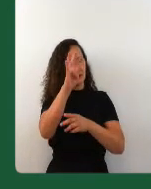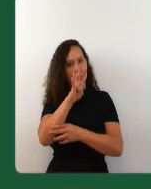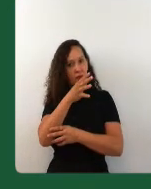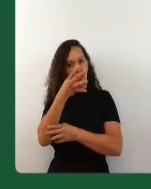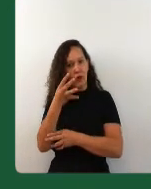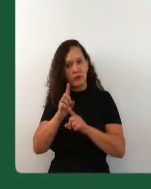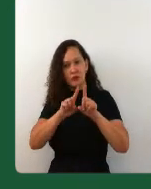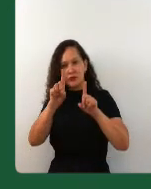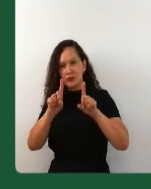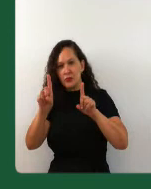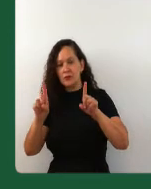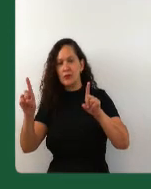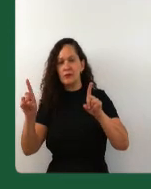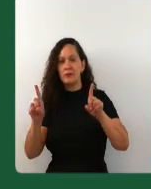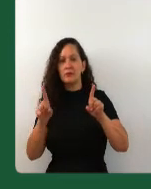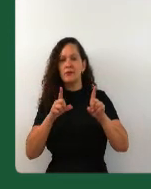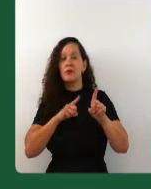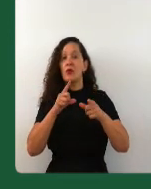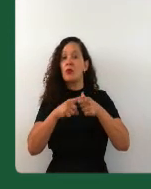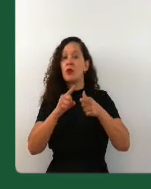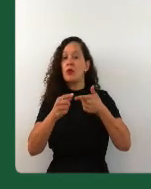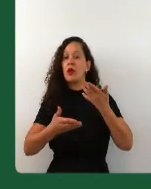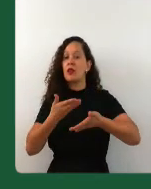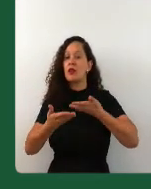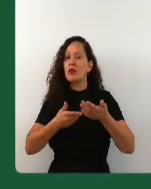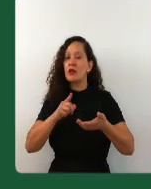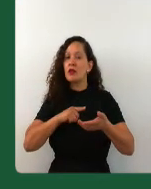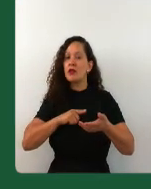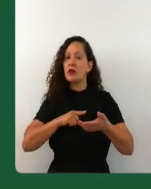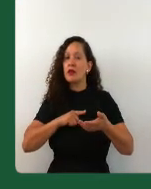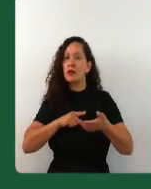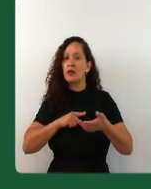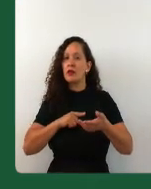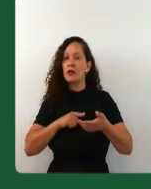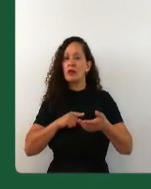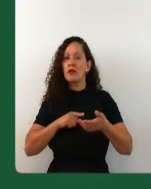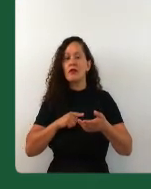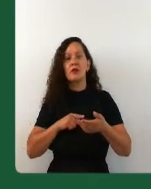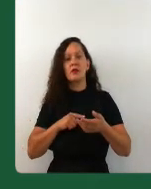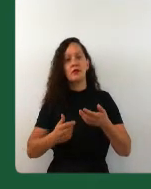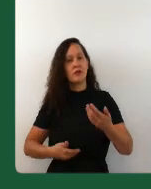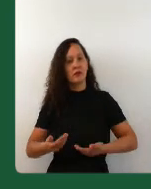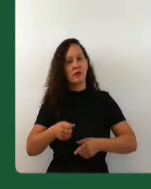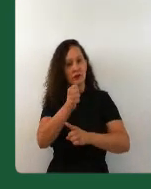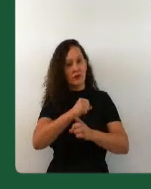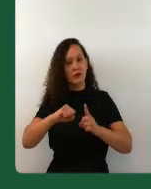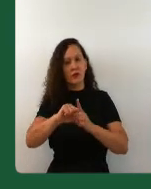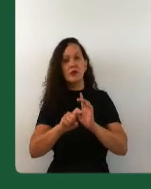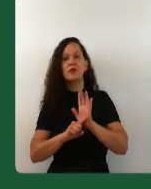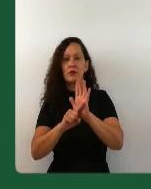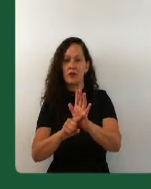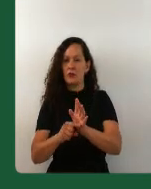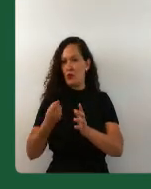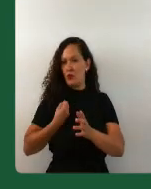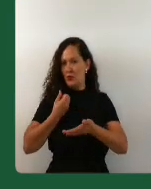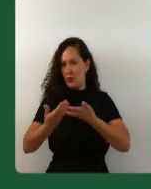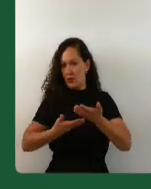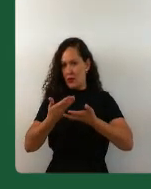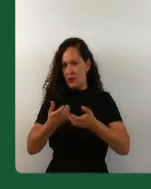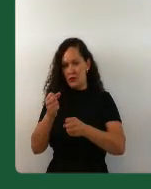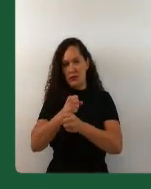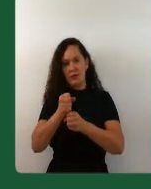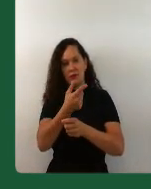gráfico com a demanda de atendimento que o serviço social atende. Então, eu coloquei os números de atendimentos referente ao